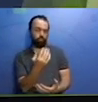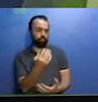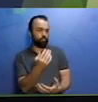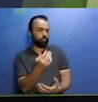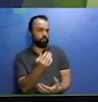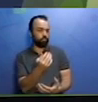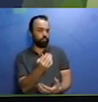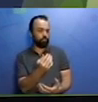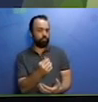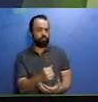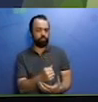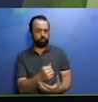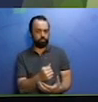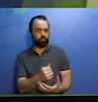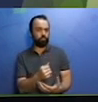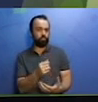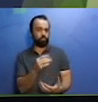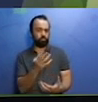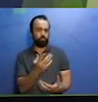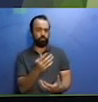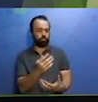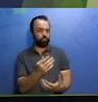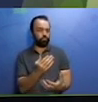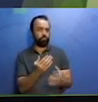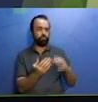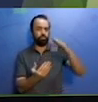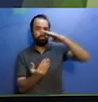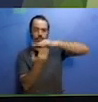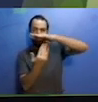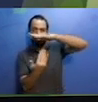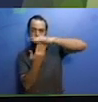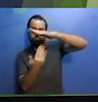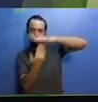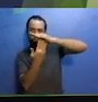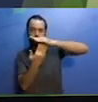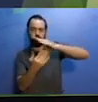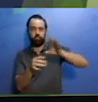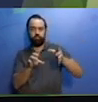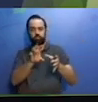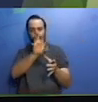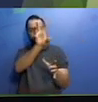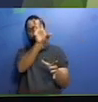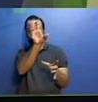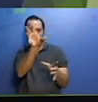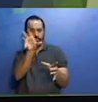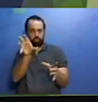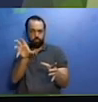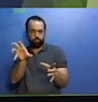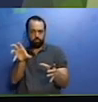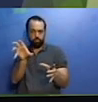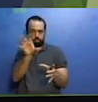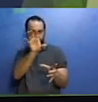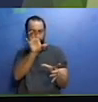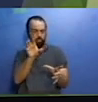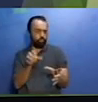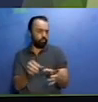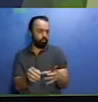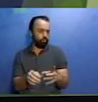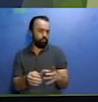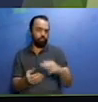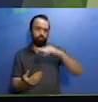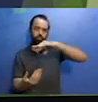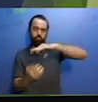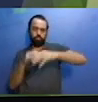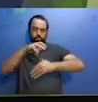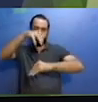o seu vapor, obrigatoriamente, ele segue no sentido para cima, mas ele não consegue sair